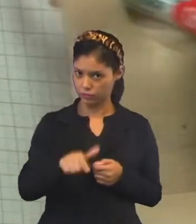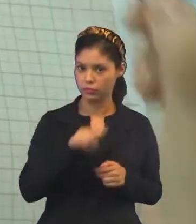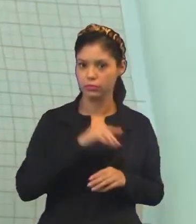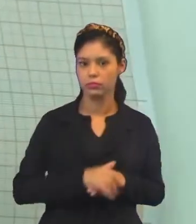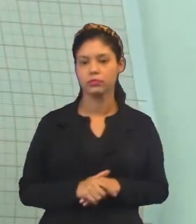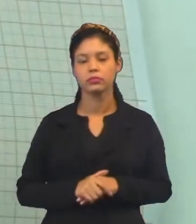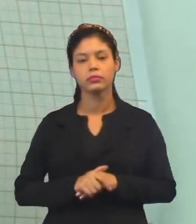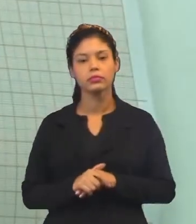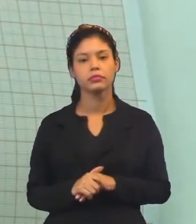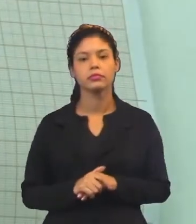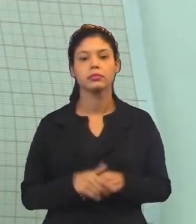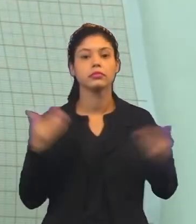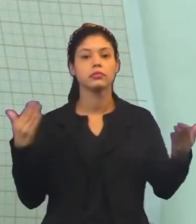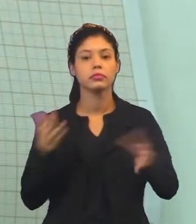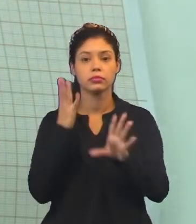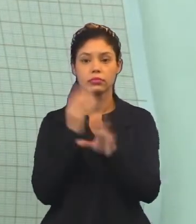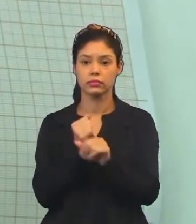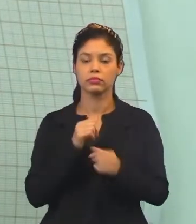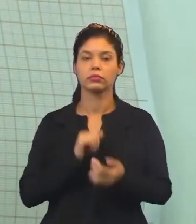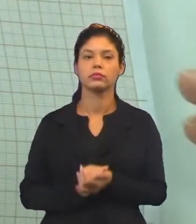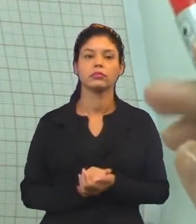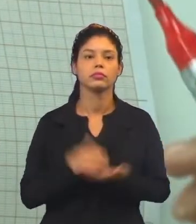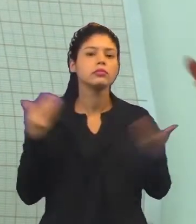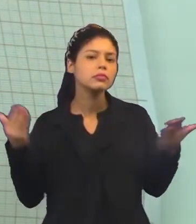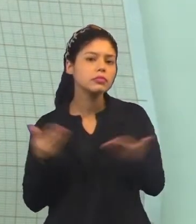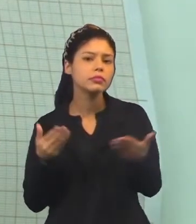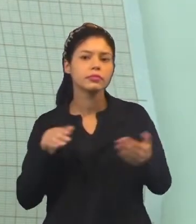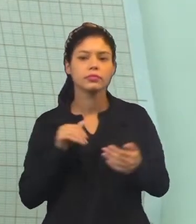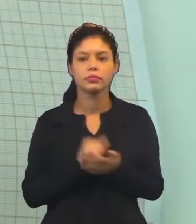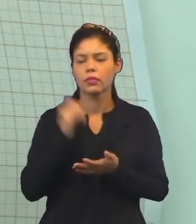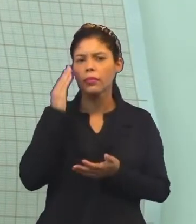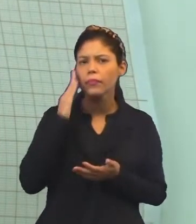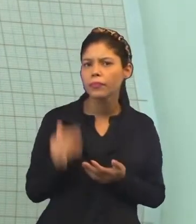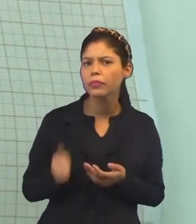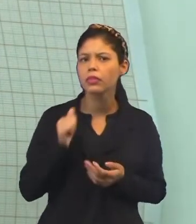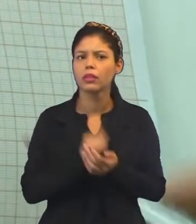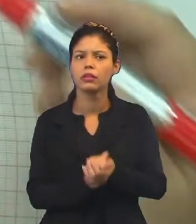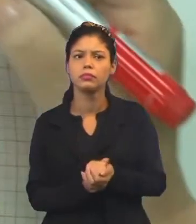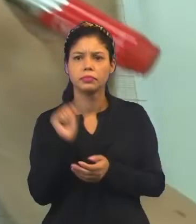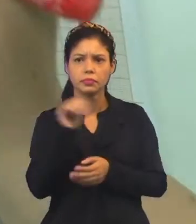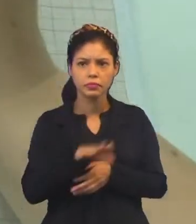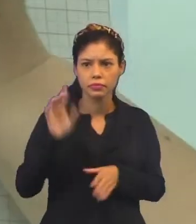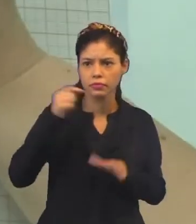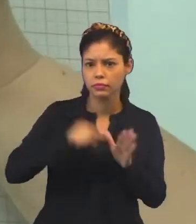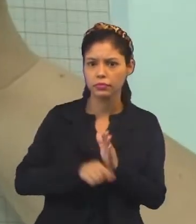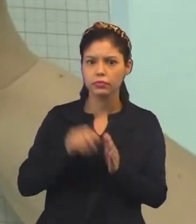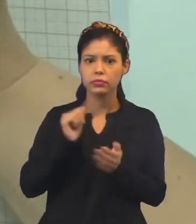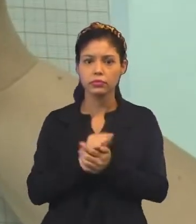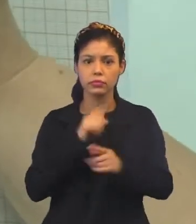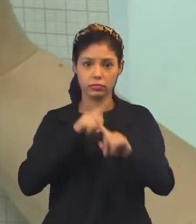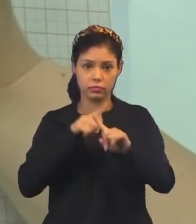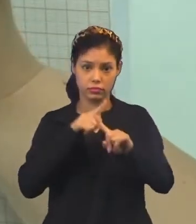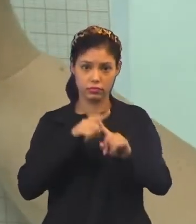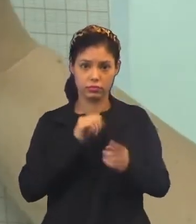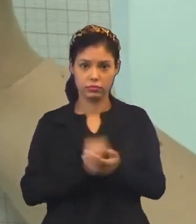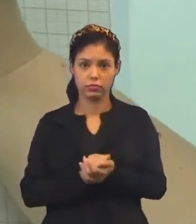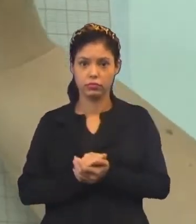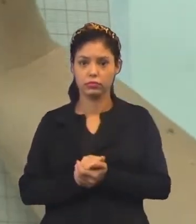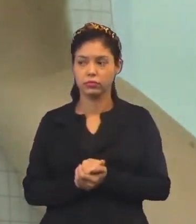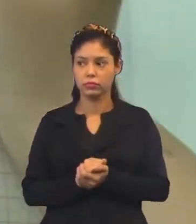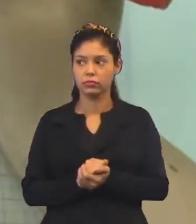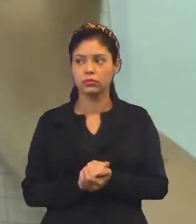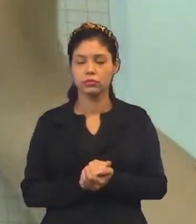novo. A soma dos lados. E para mim saber a área, eu vou multiplicar apenas